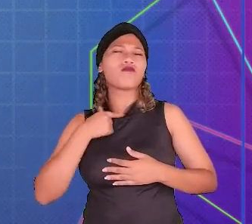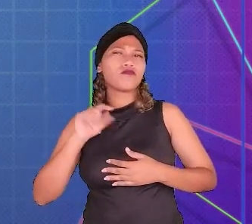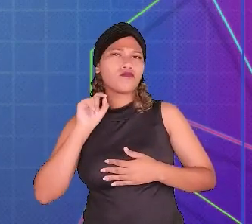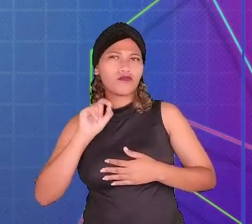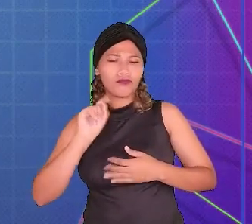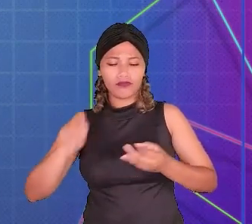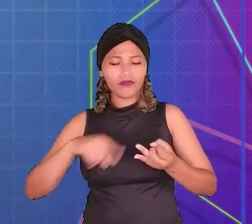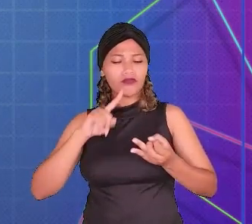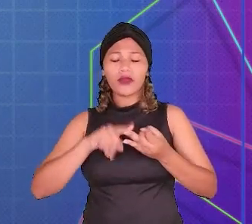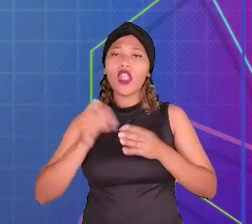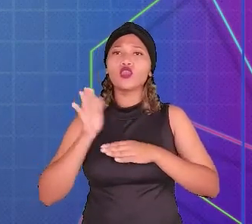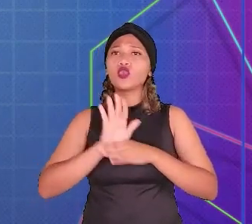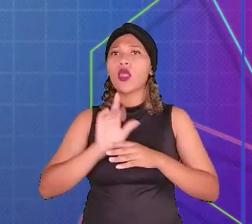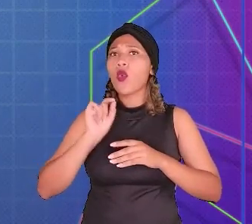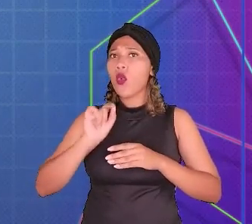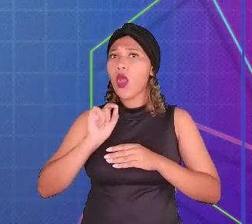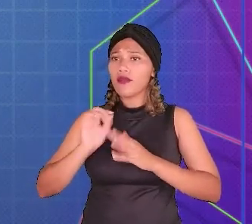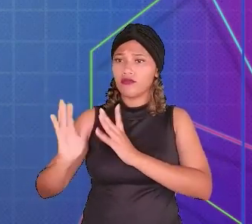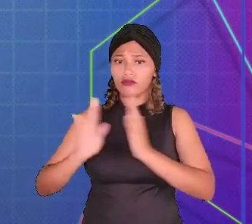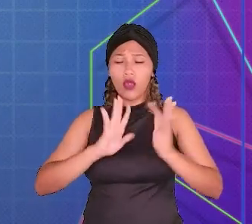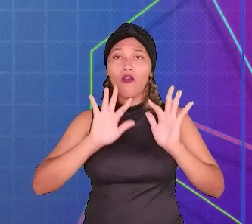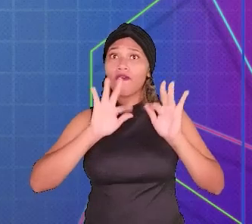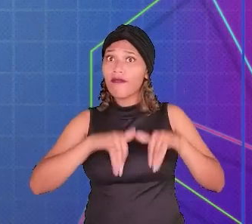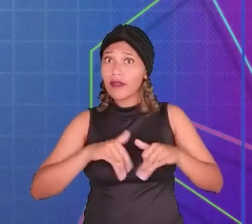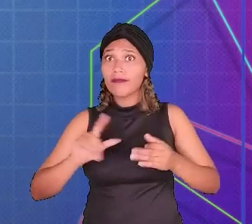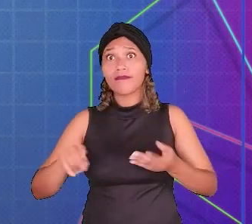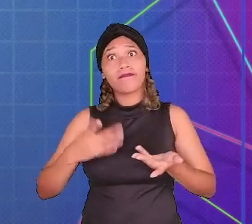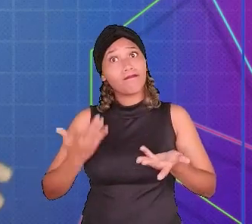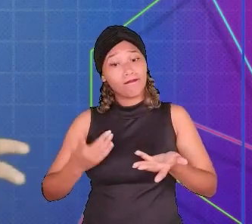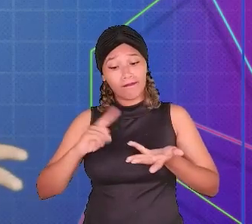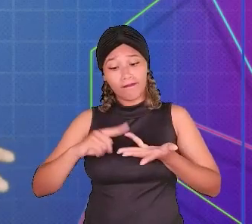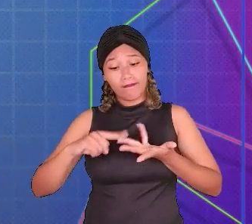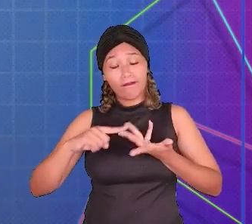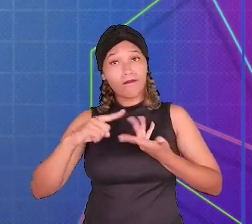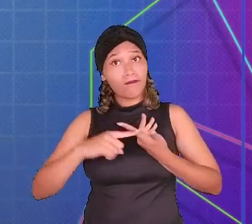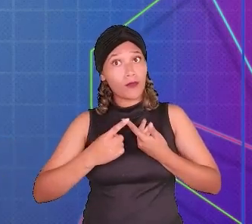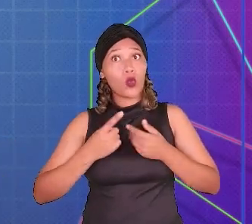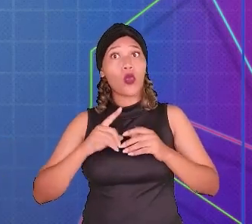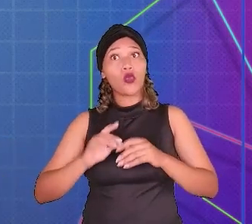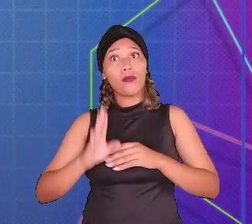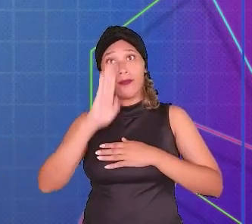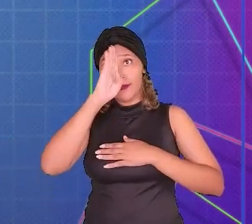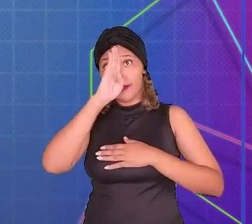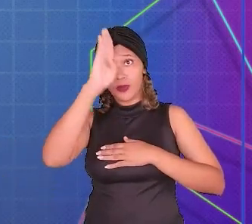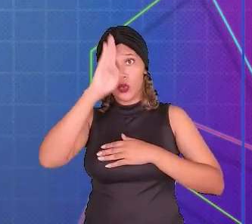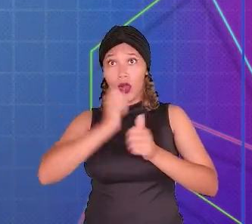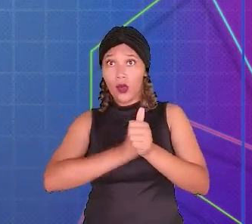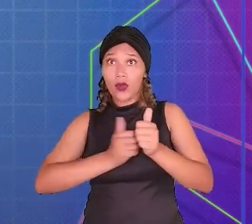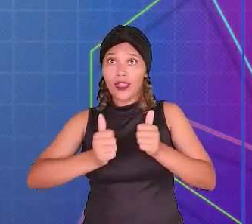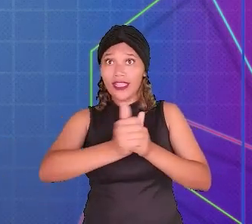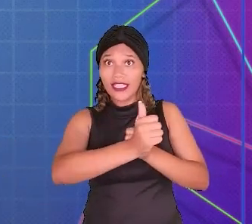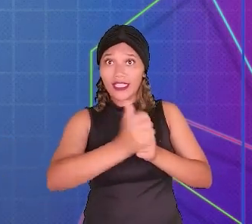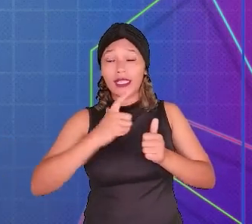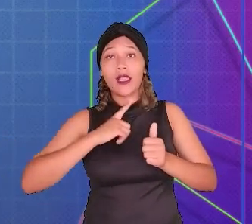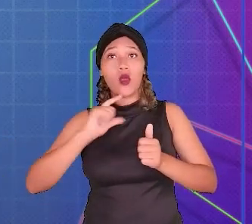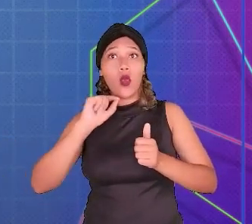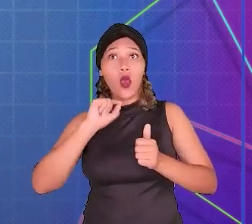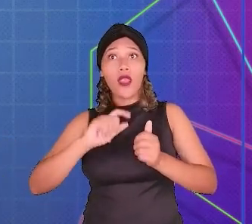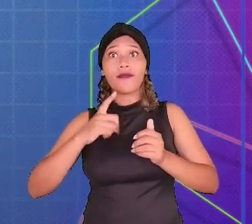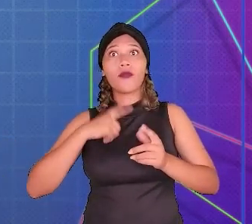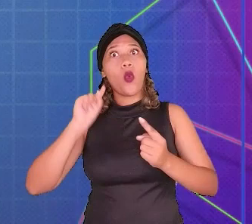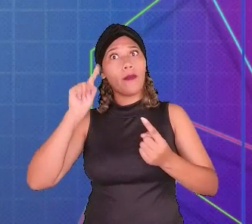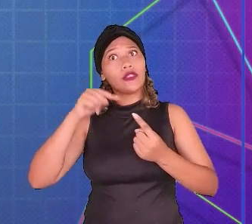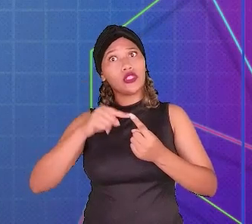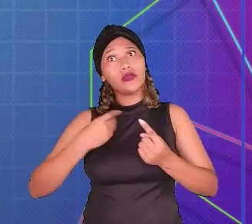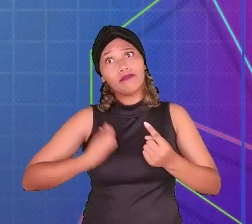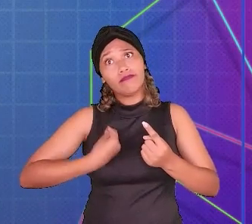ele quer? O que isso vai ajudar a guiar a história até o fim? Praticamente, todo protagonista em livros, filmes e jogos